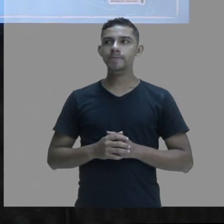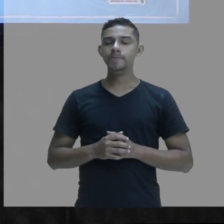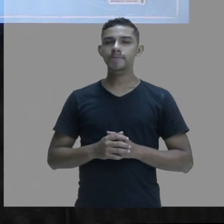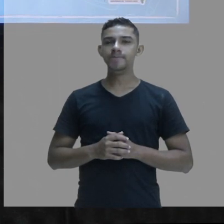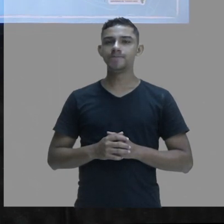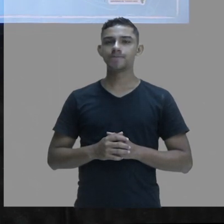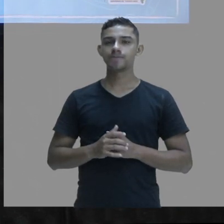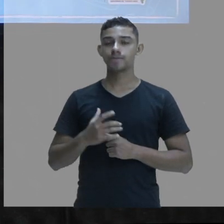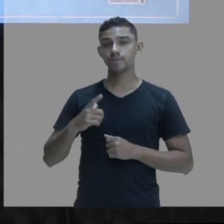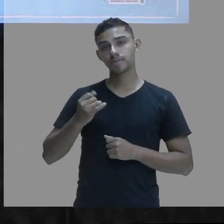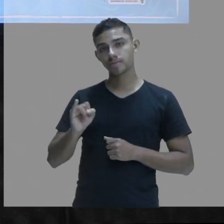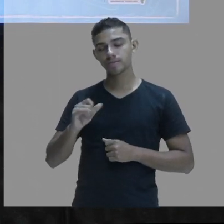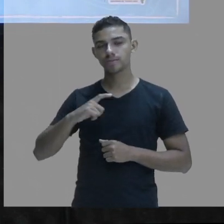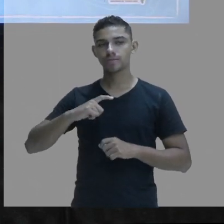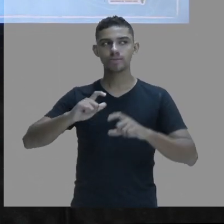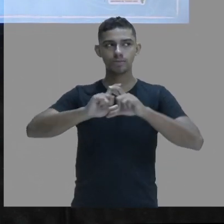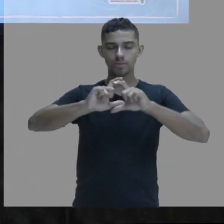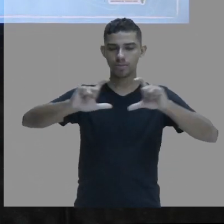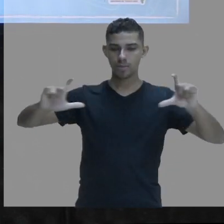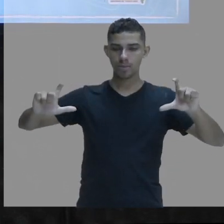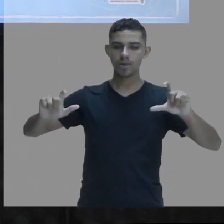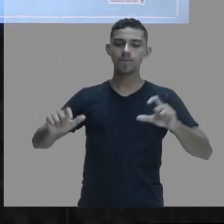fórmula